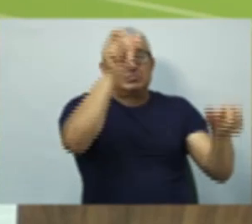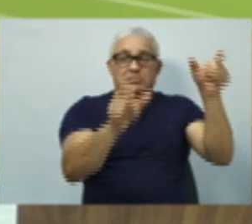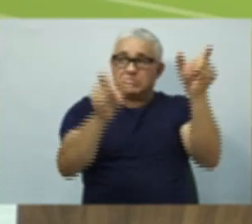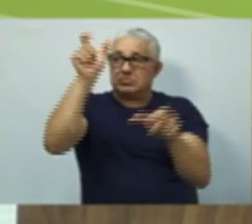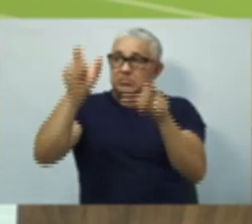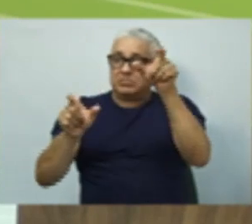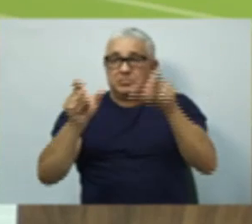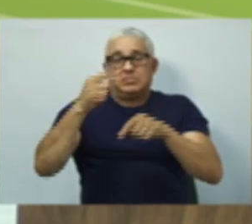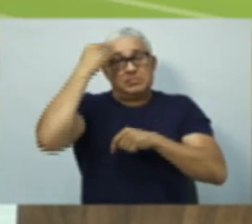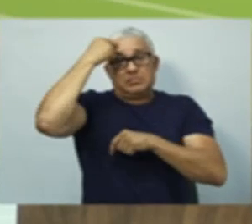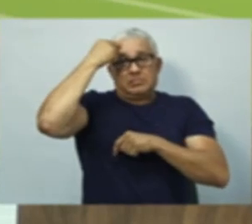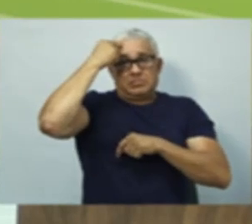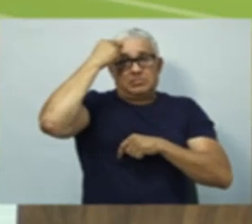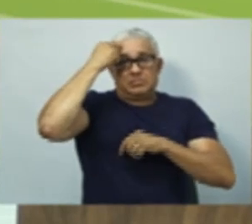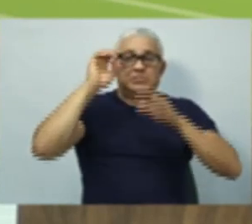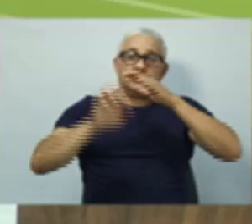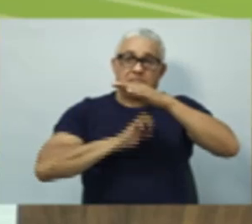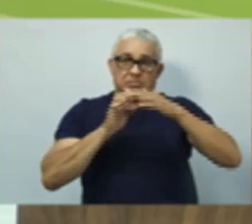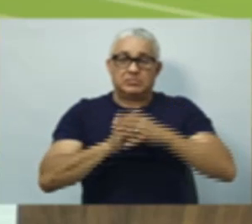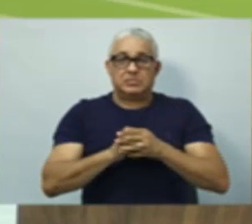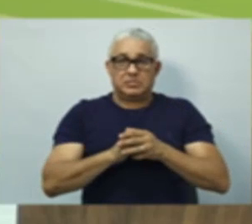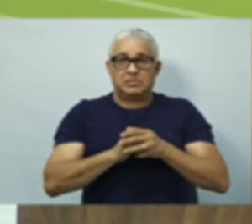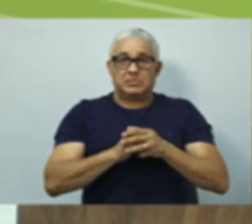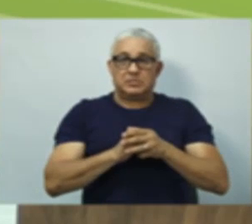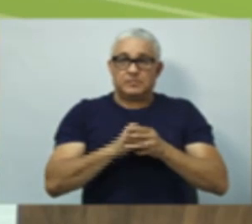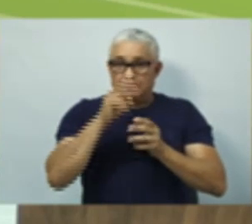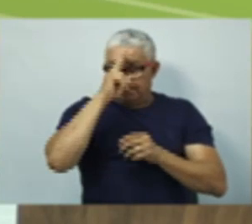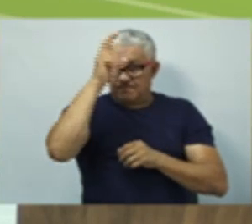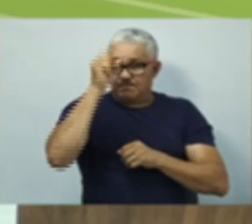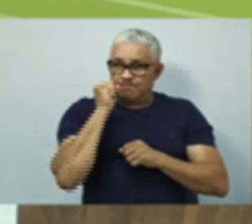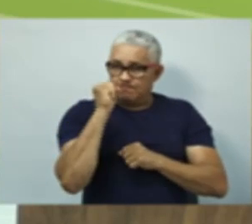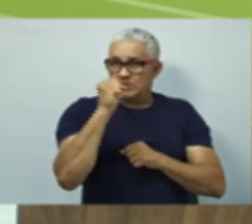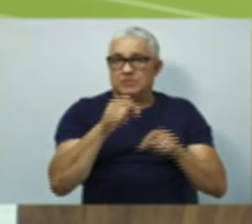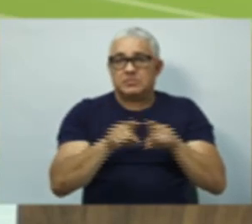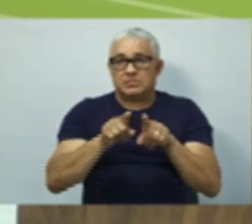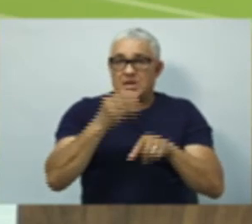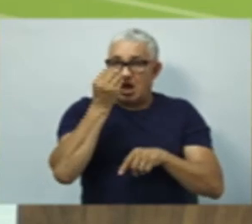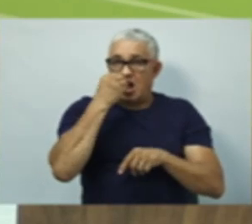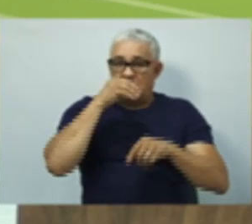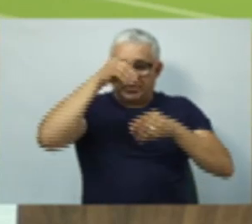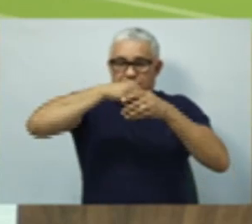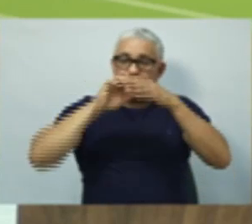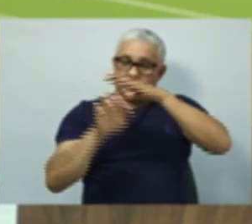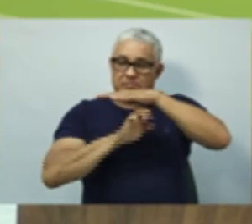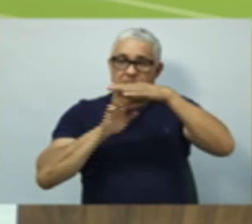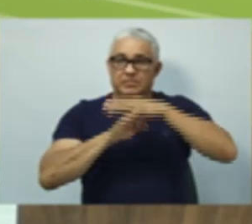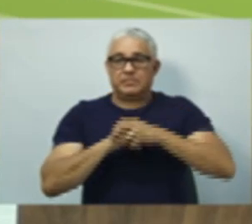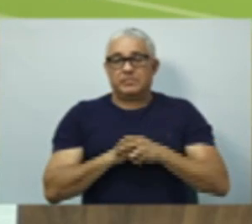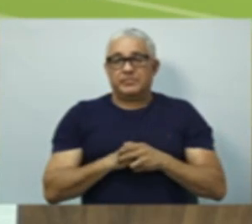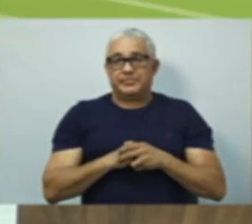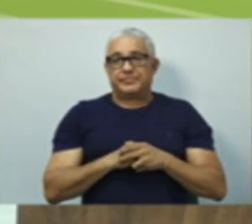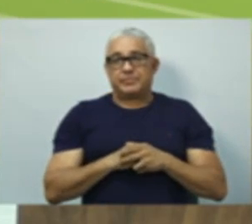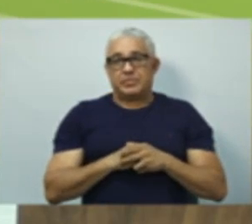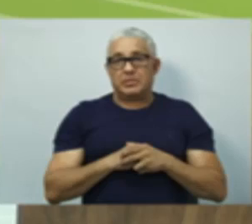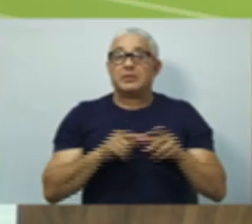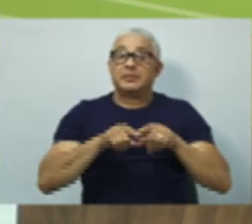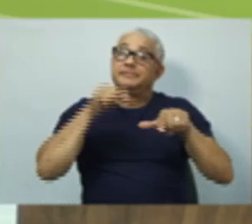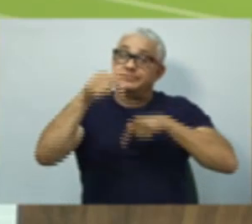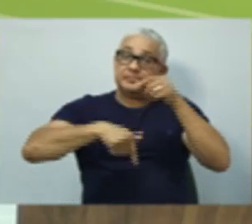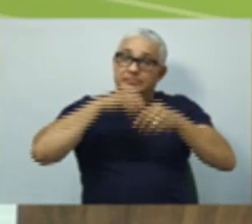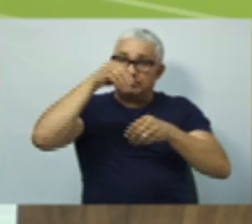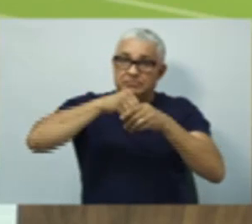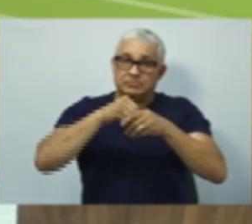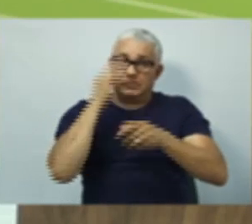estão pensando, que ela vai ver os pontos fortes, os pontos fracos e fortes, e vai trabalhar em cima